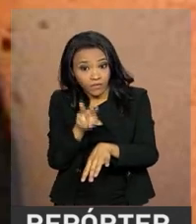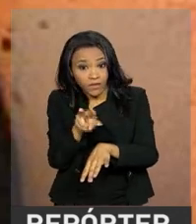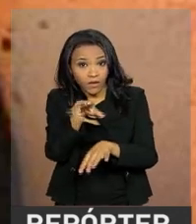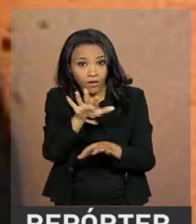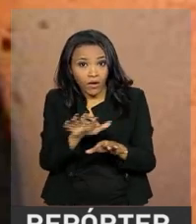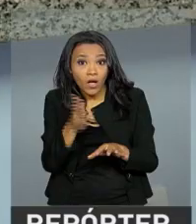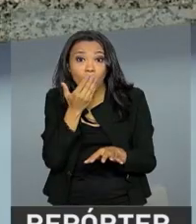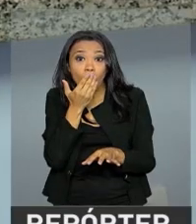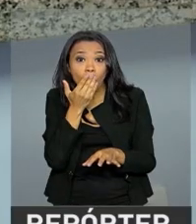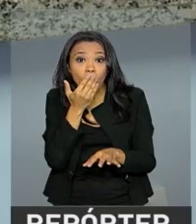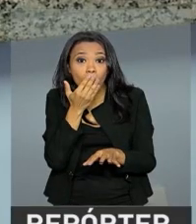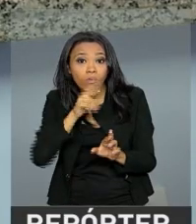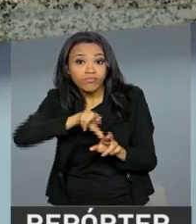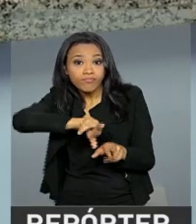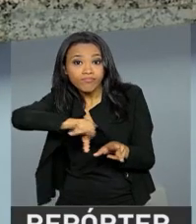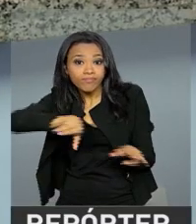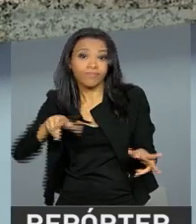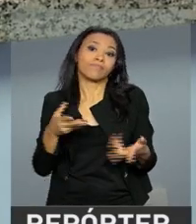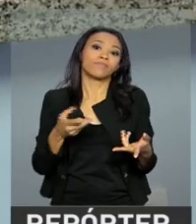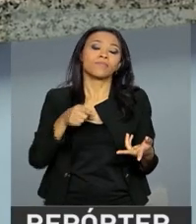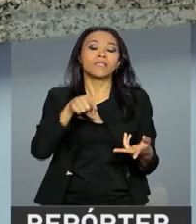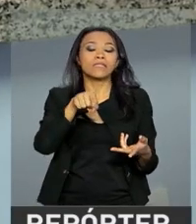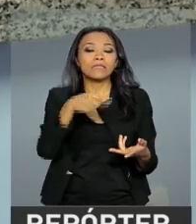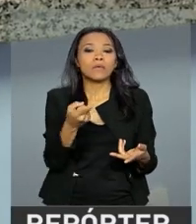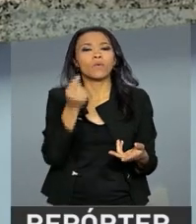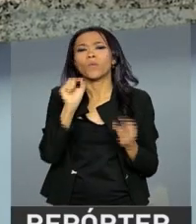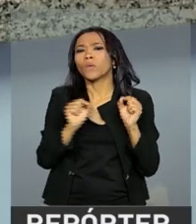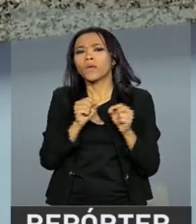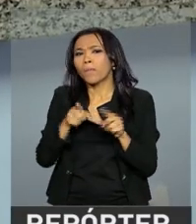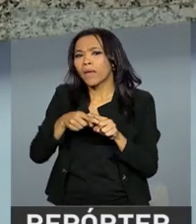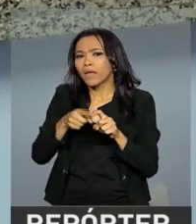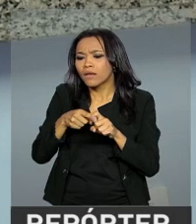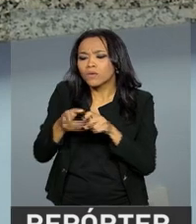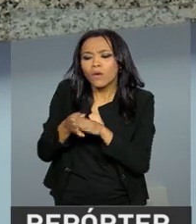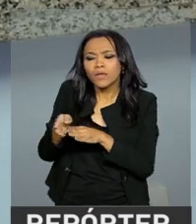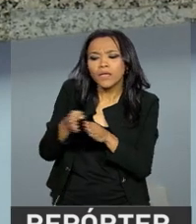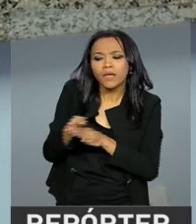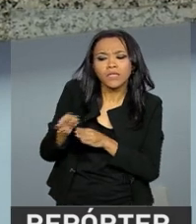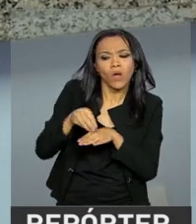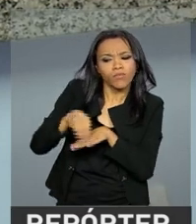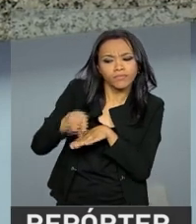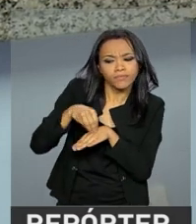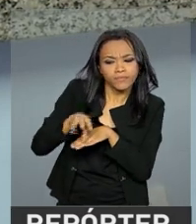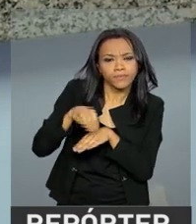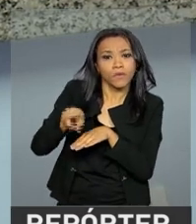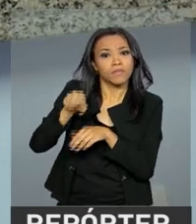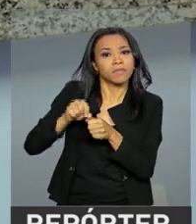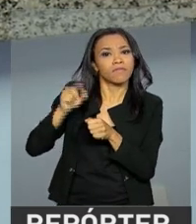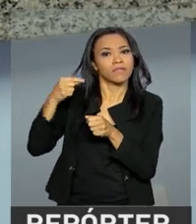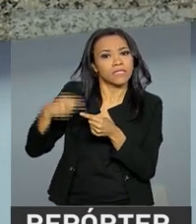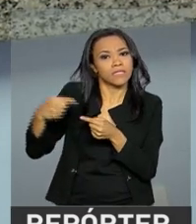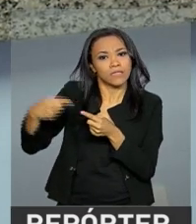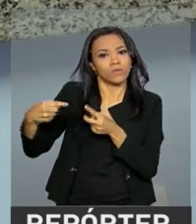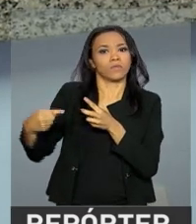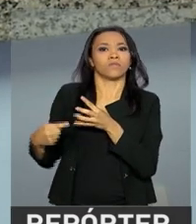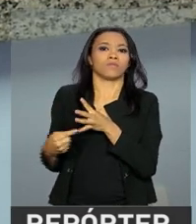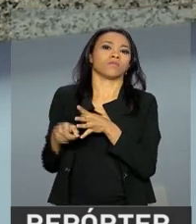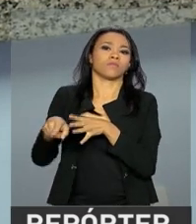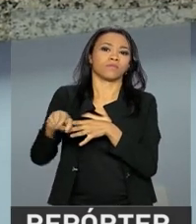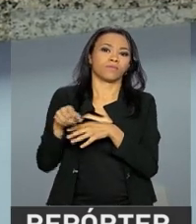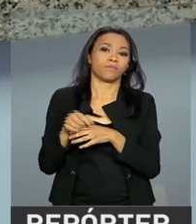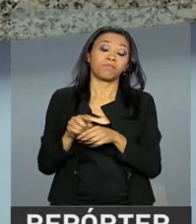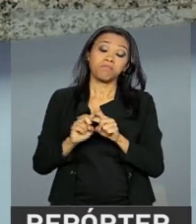dupla cor. As recomendações a gente passa para o paciente, né, o que deve ser feito. Mas